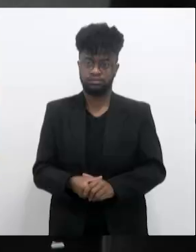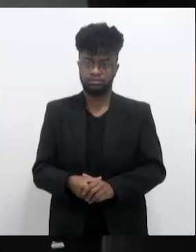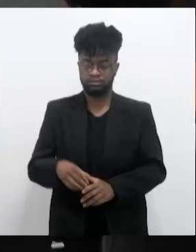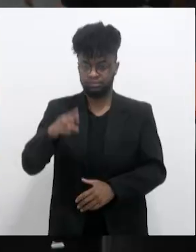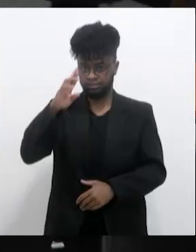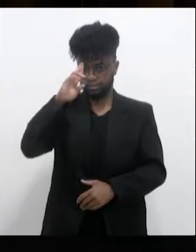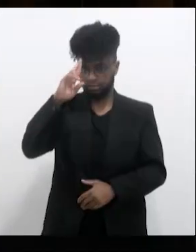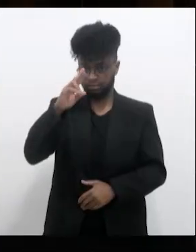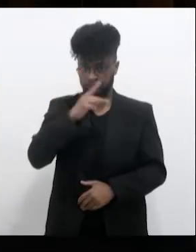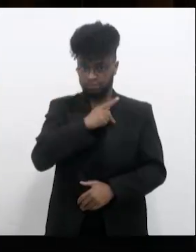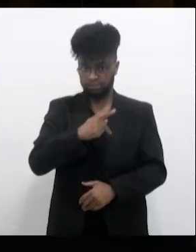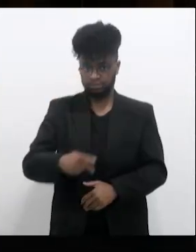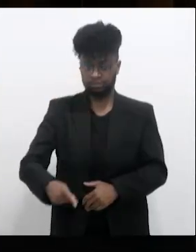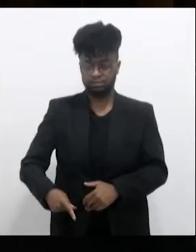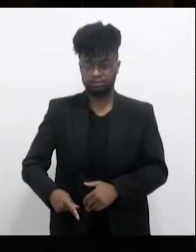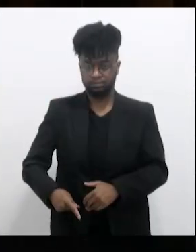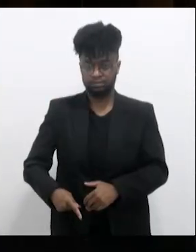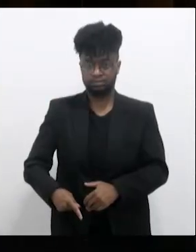Senhor presidente,